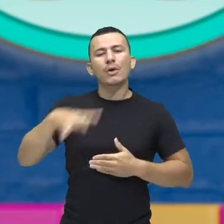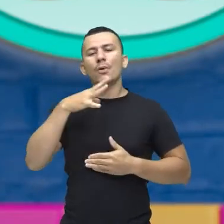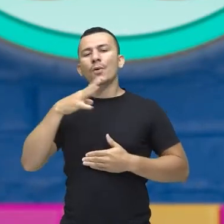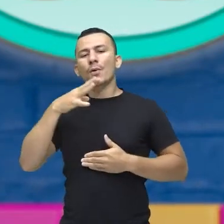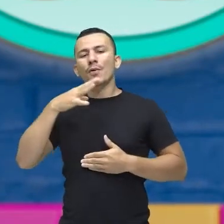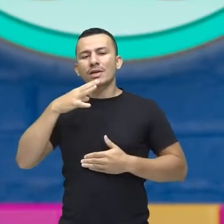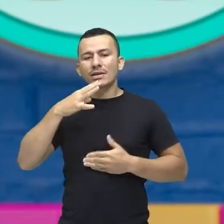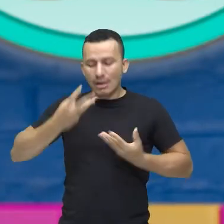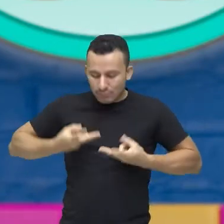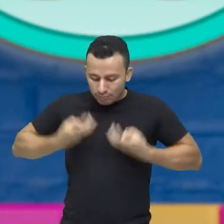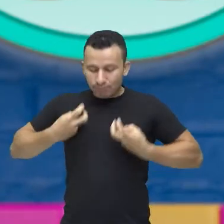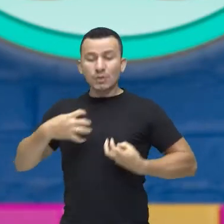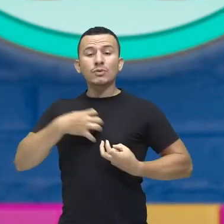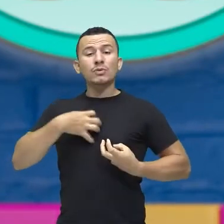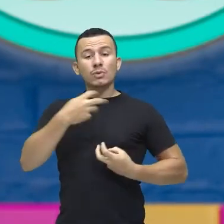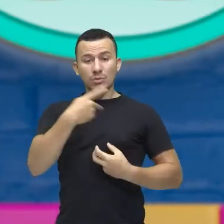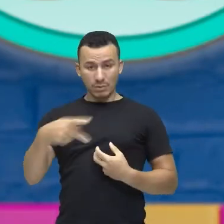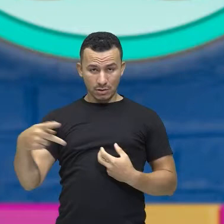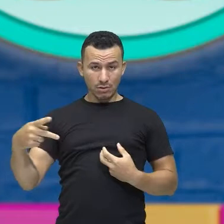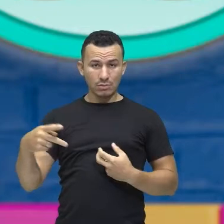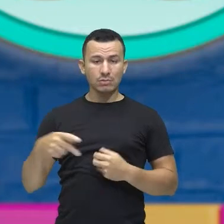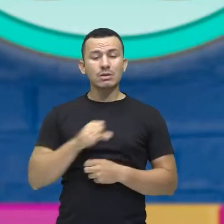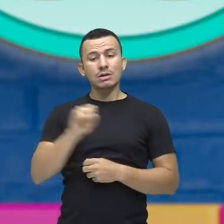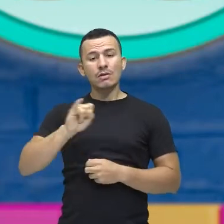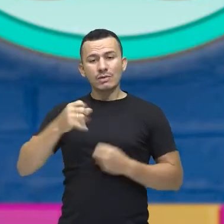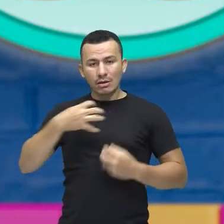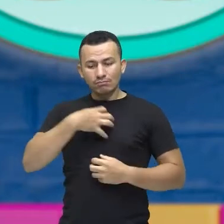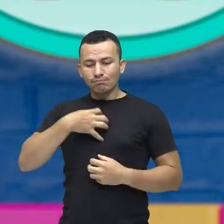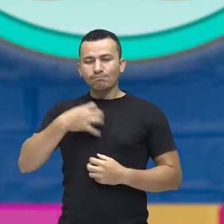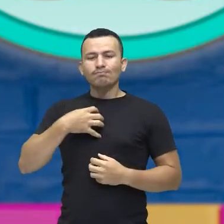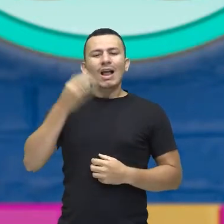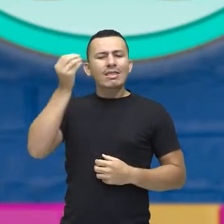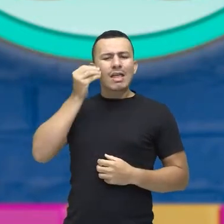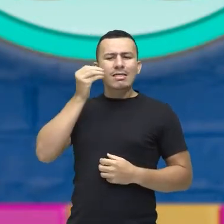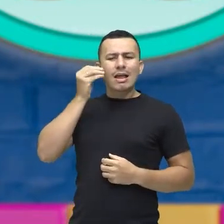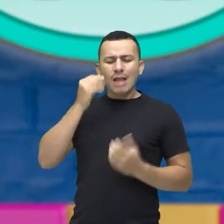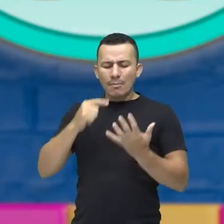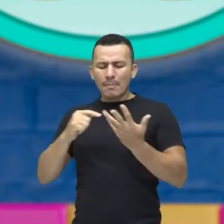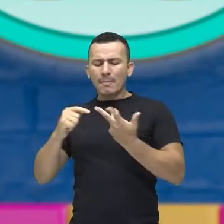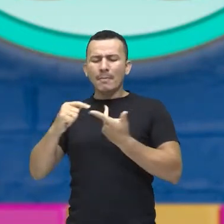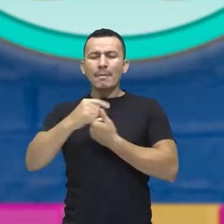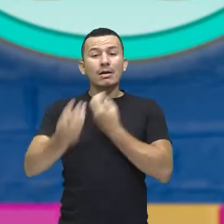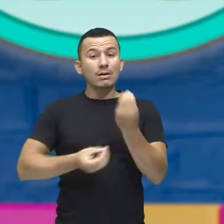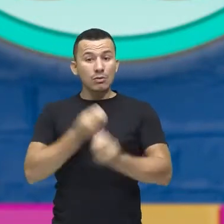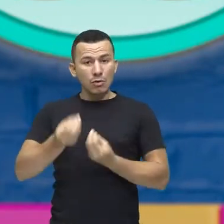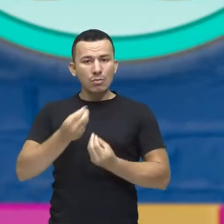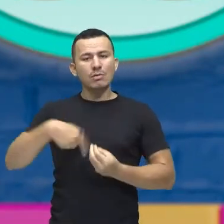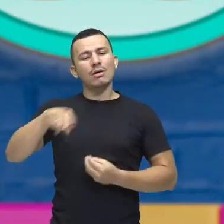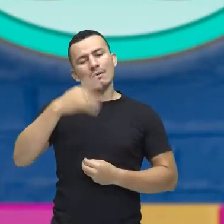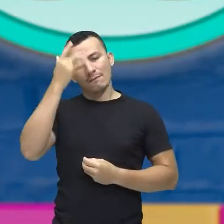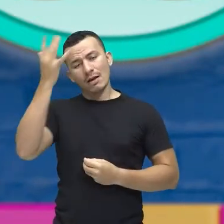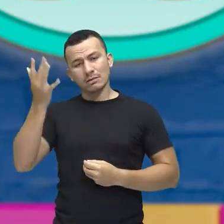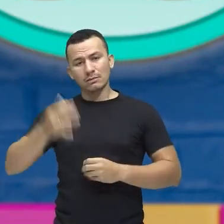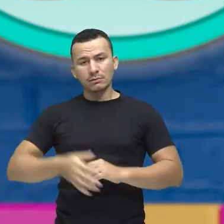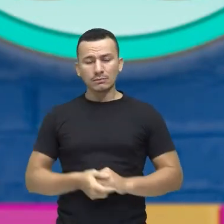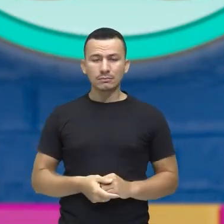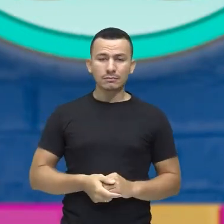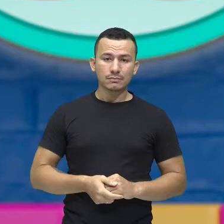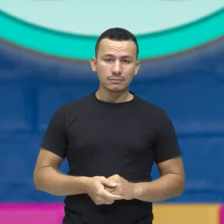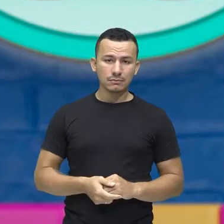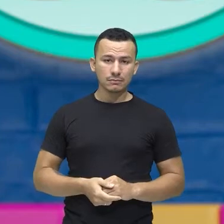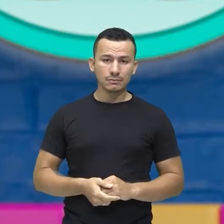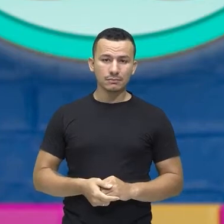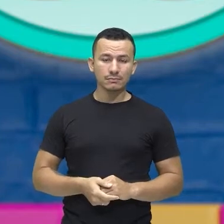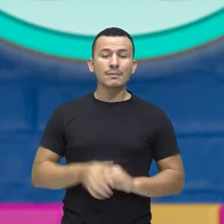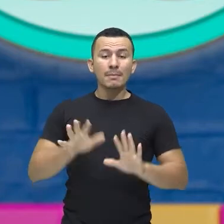Esses processos de autoconhecimento vão fazer com que você descubra de que maneira eu devo me expressar. Agora, o que é importante? Identifiquei que não